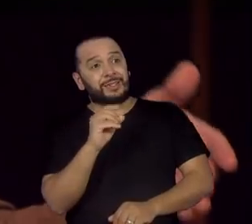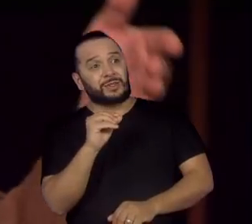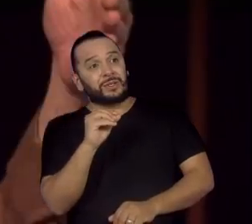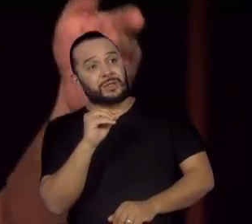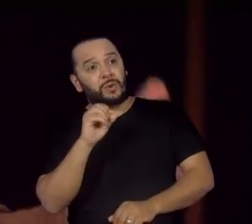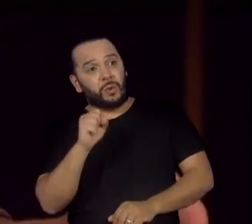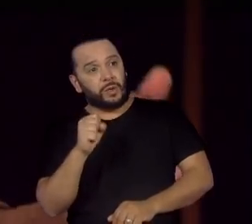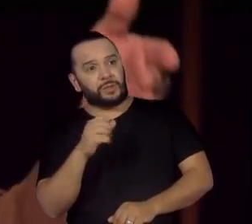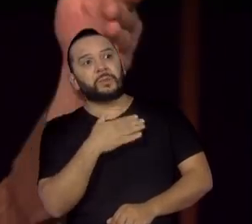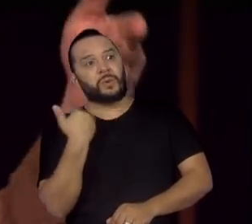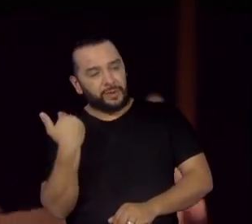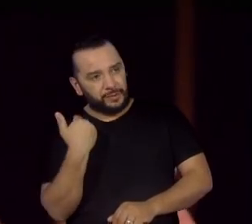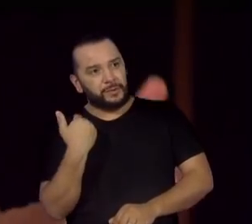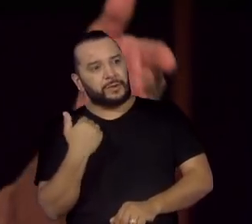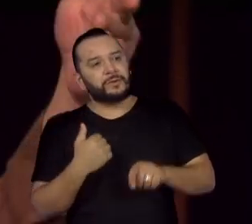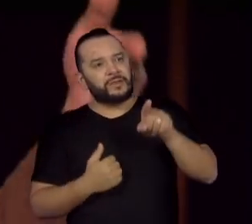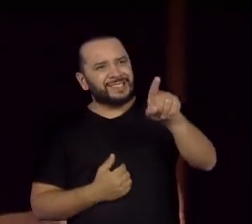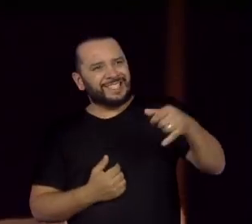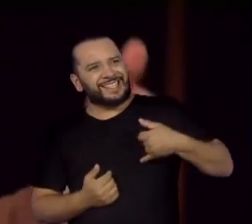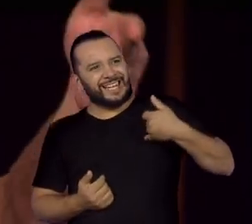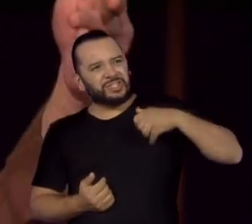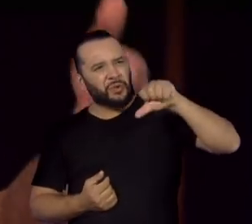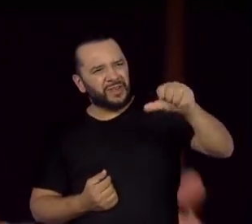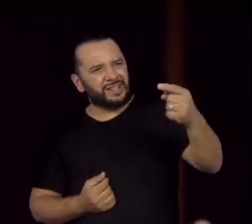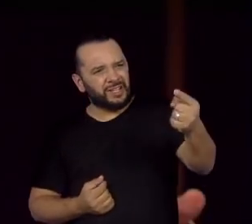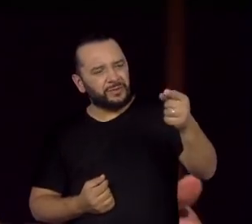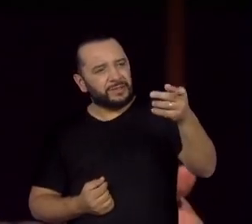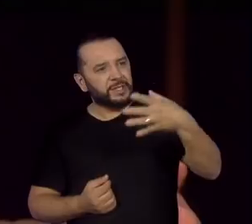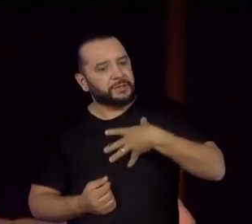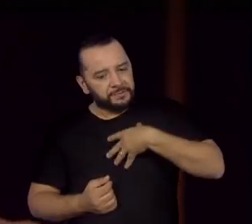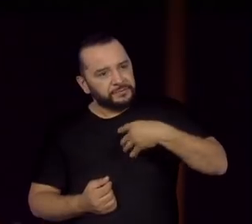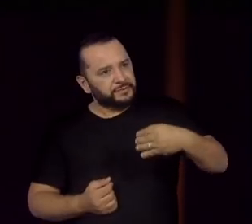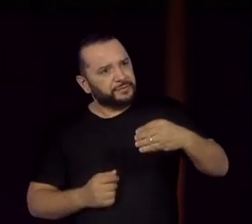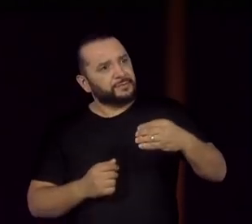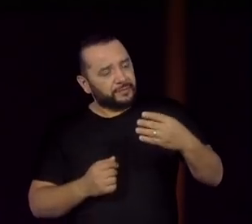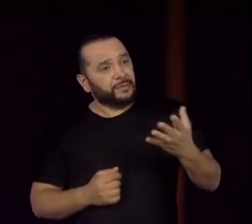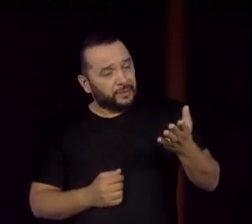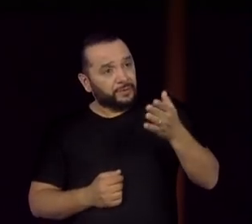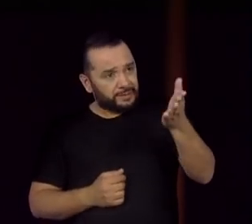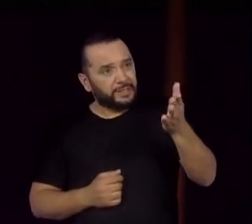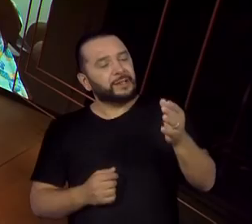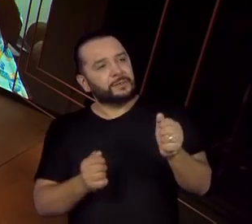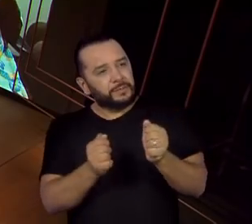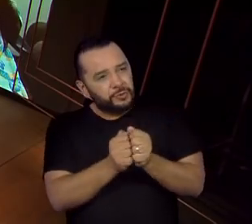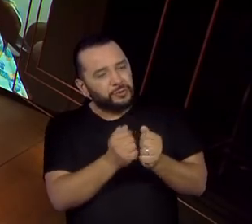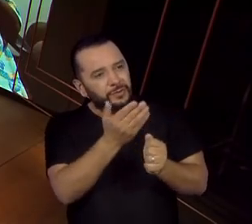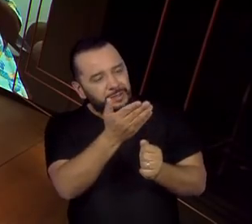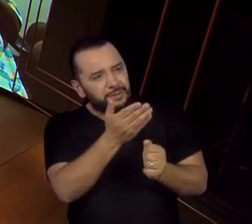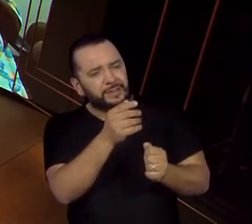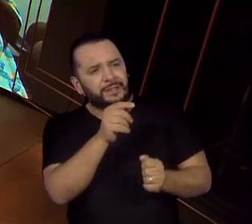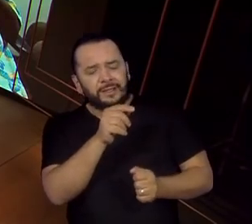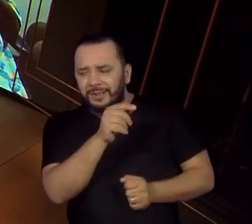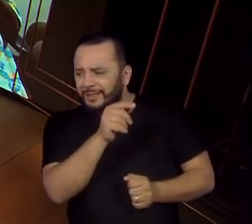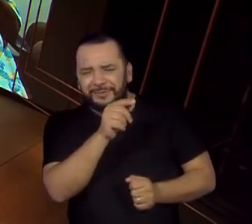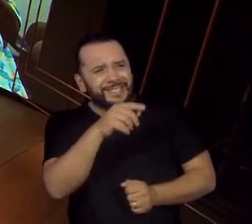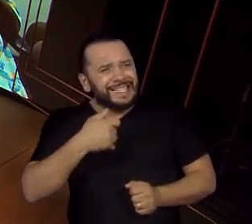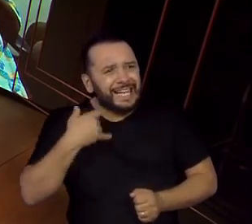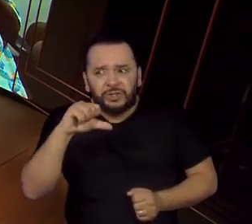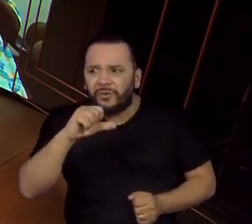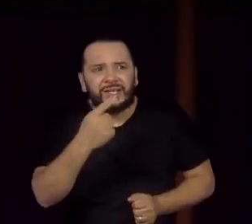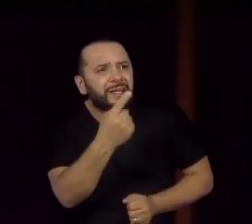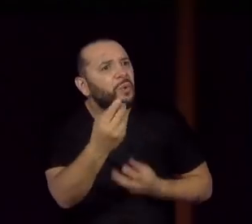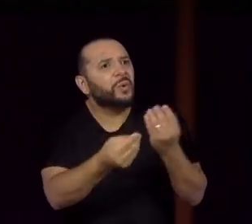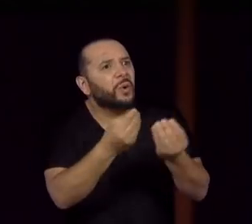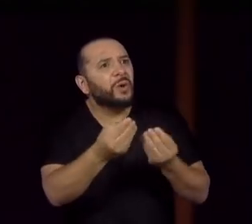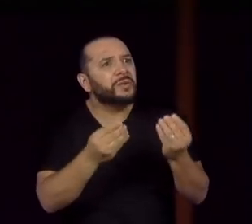anos, firme, forte, bonito, simpático. A família achou a loção da longevidade,